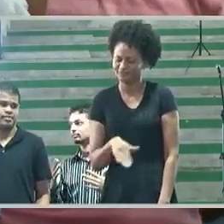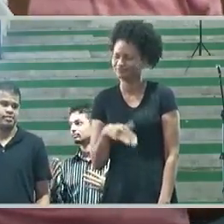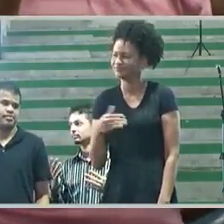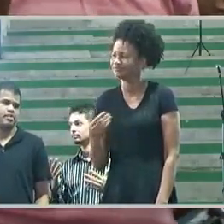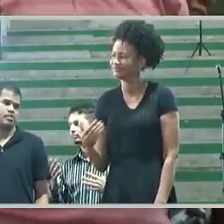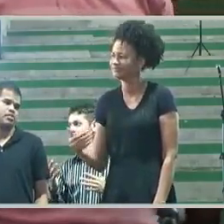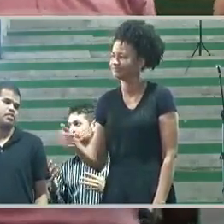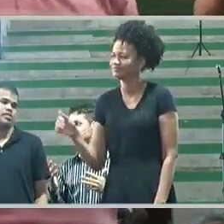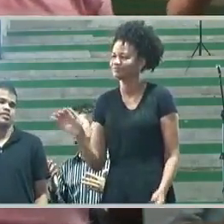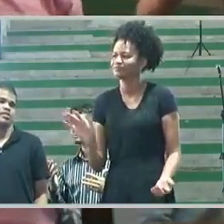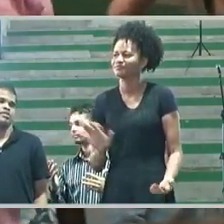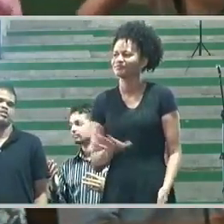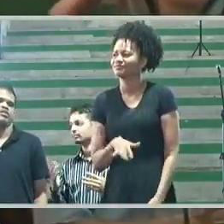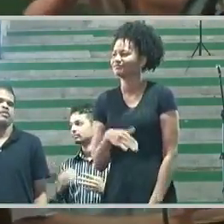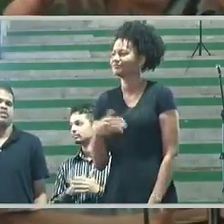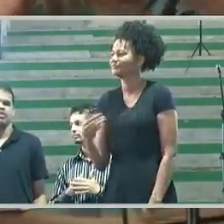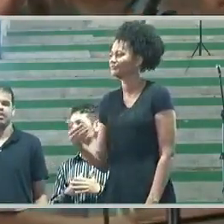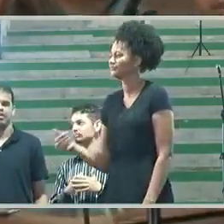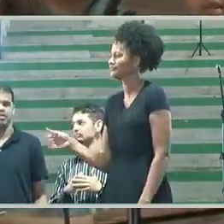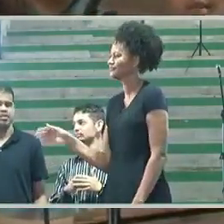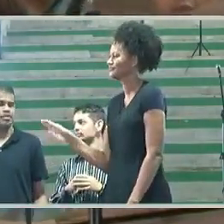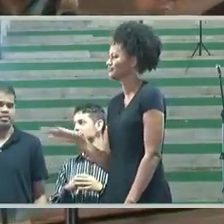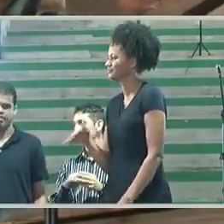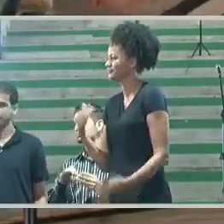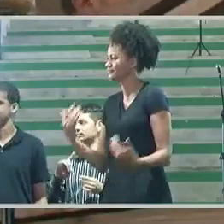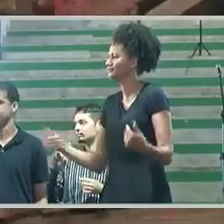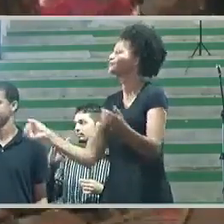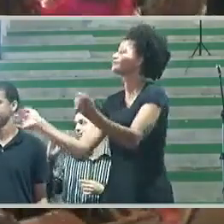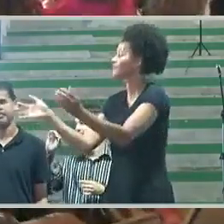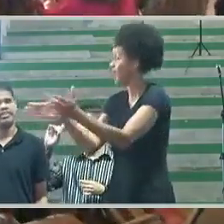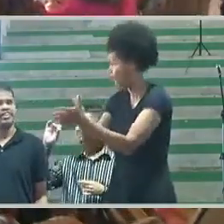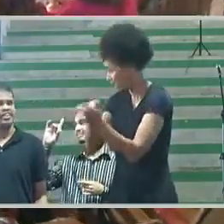Segura os instrumentos, quero só a igreja e eles cantando aleluia.